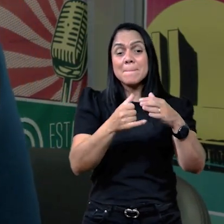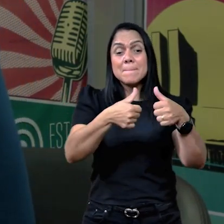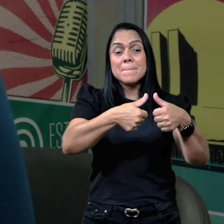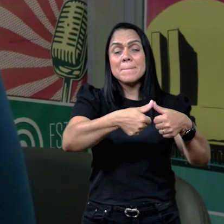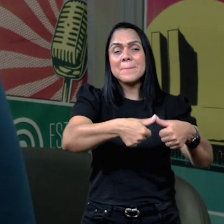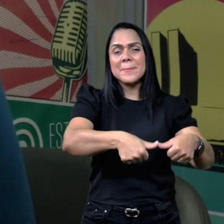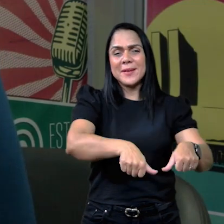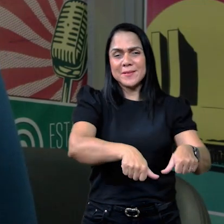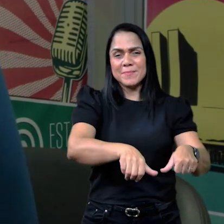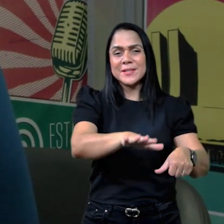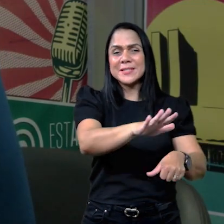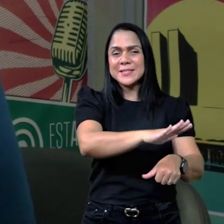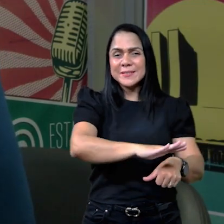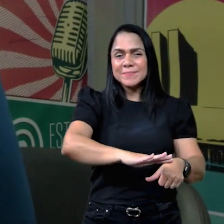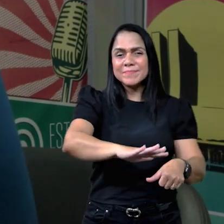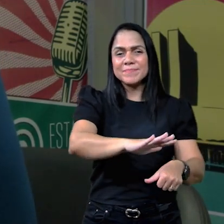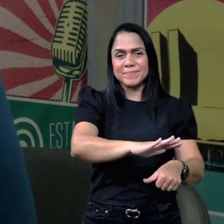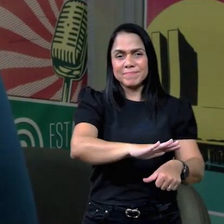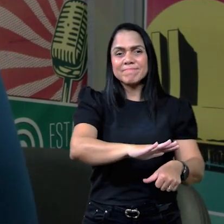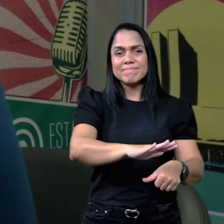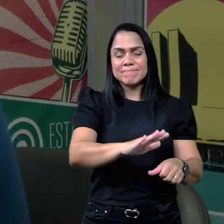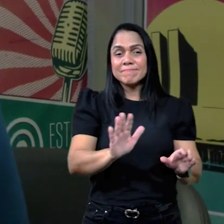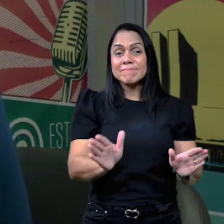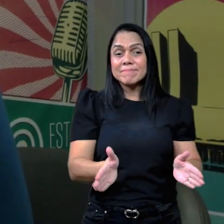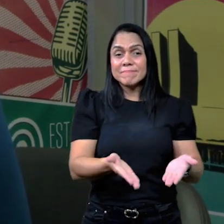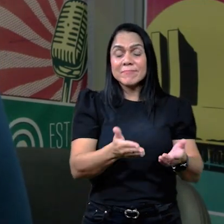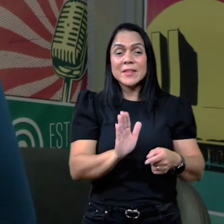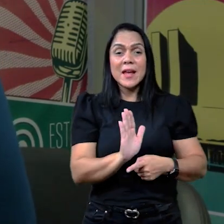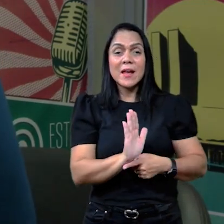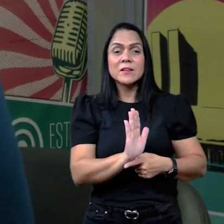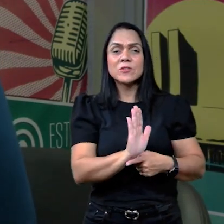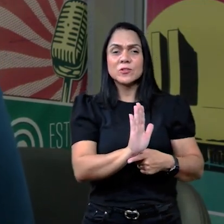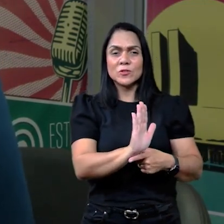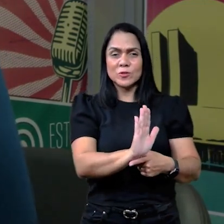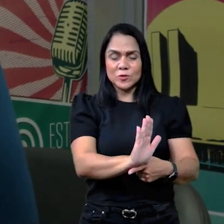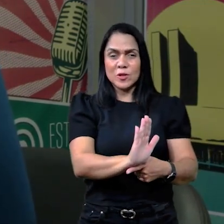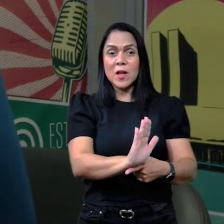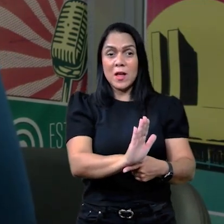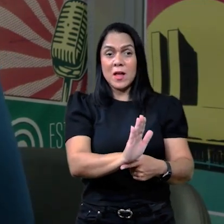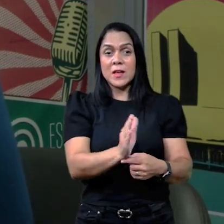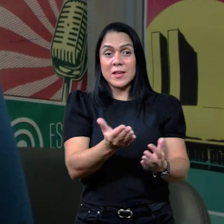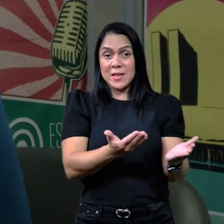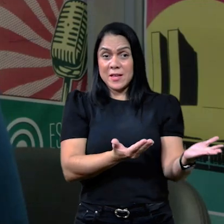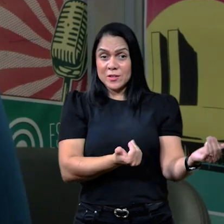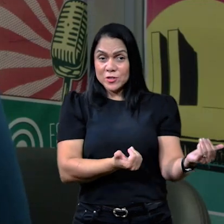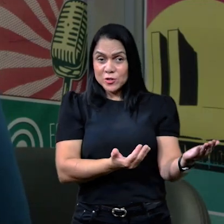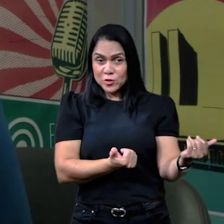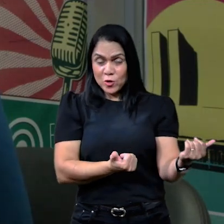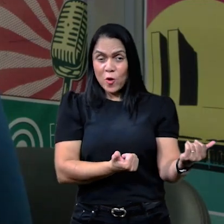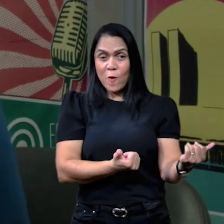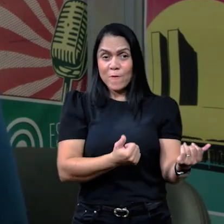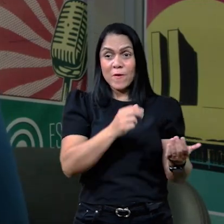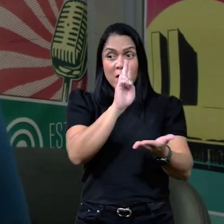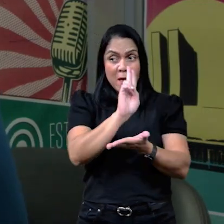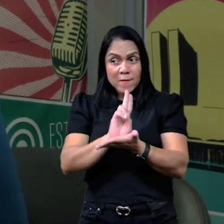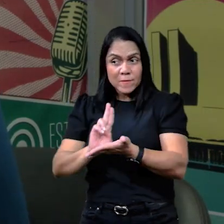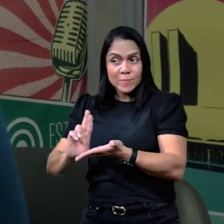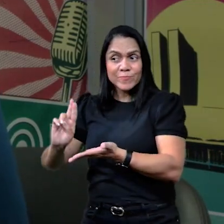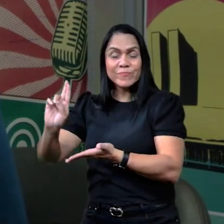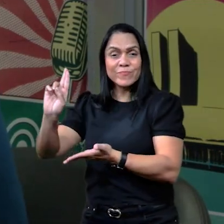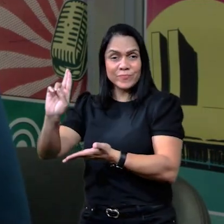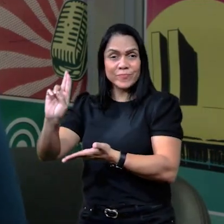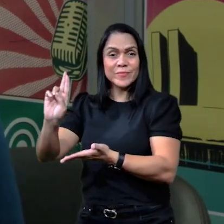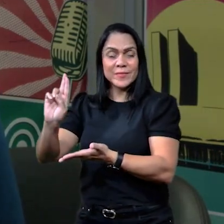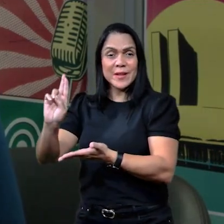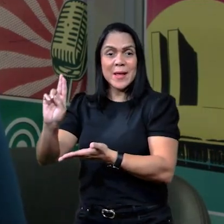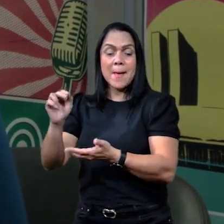essa permanência, né, que possam garantir que esses jovens, né, que ingressem nas universidades